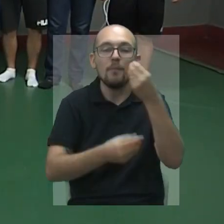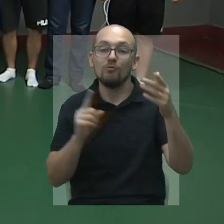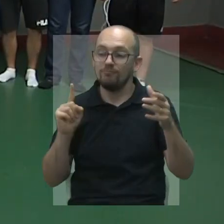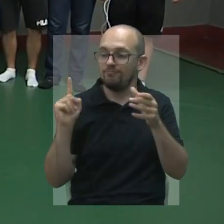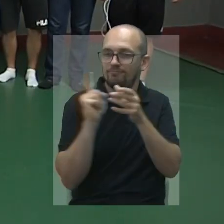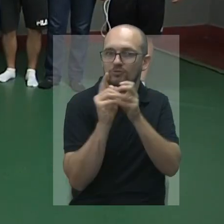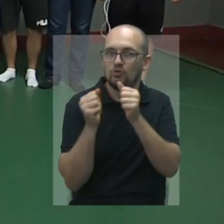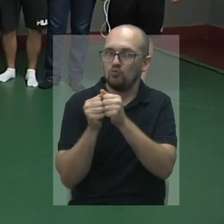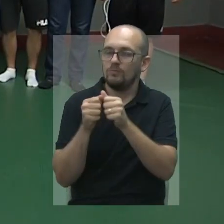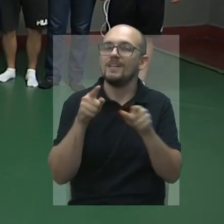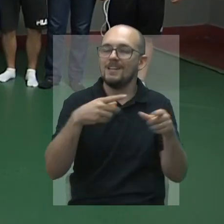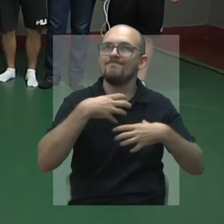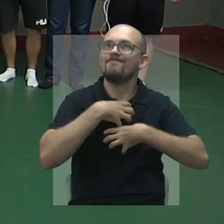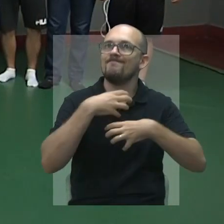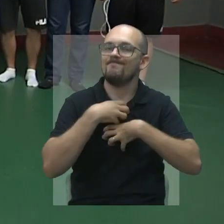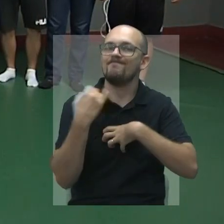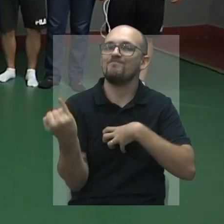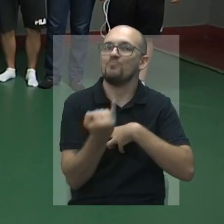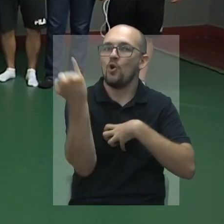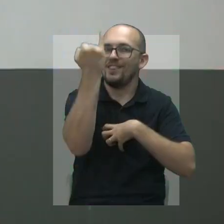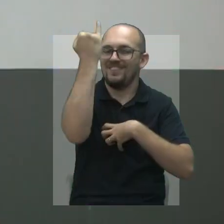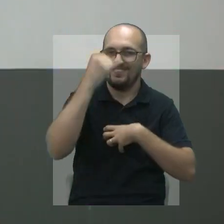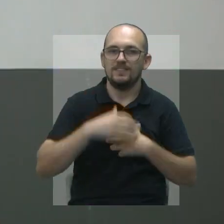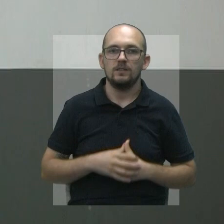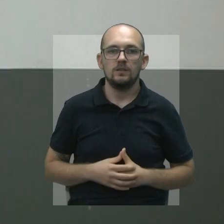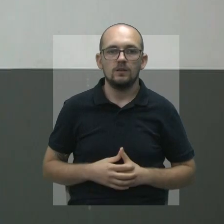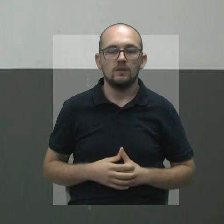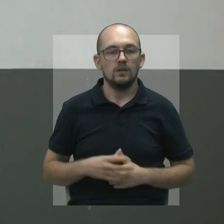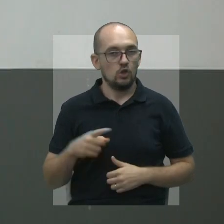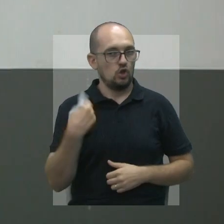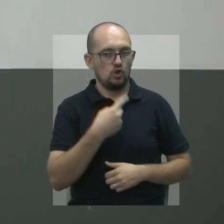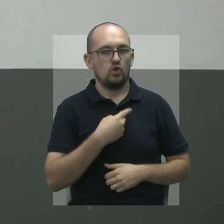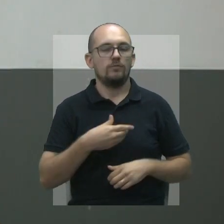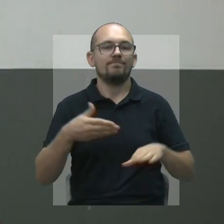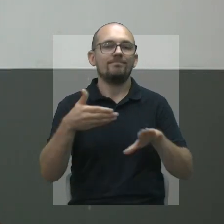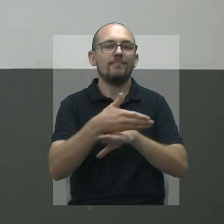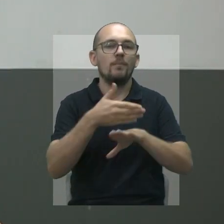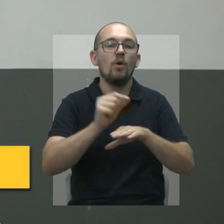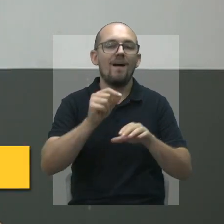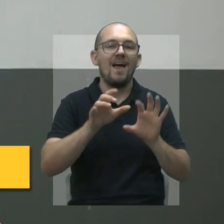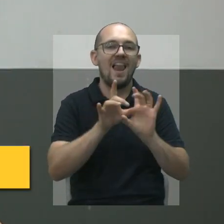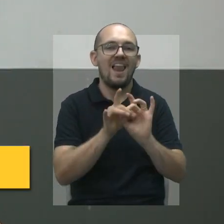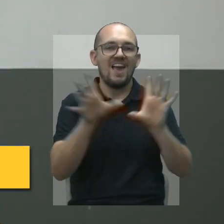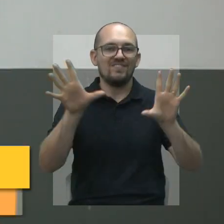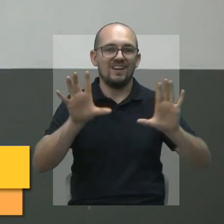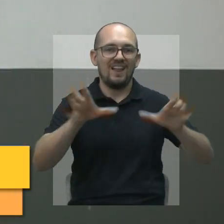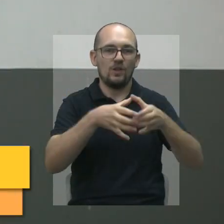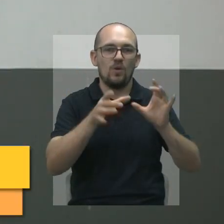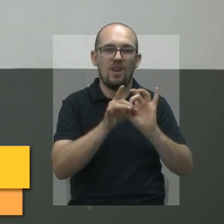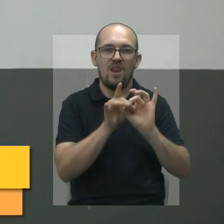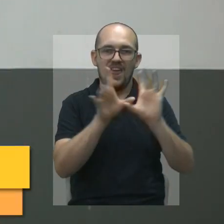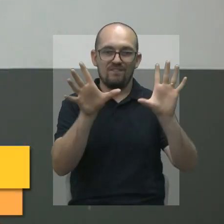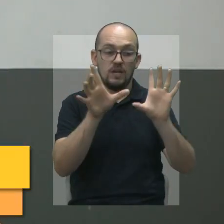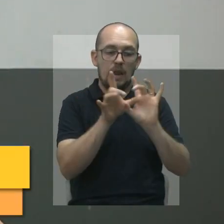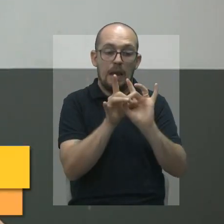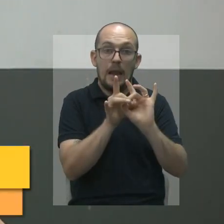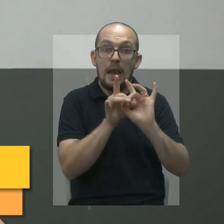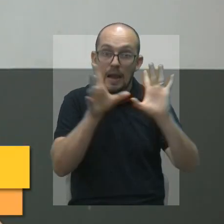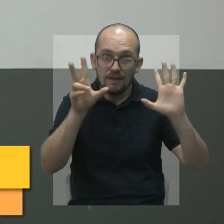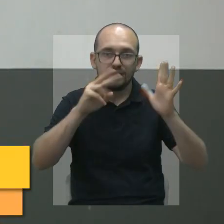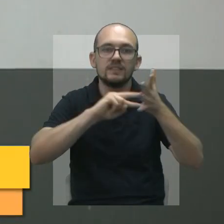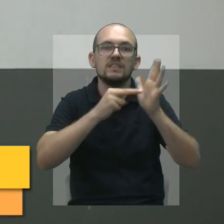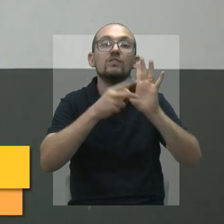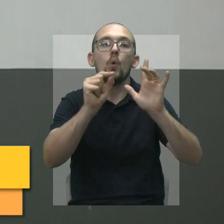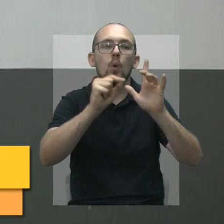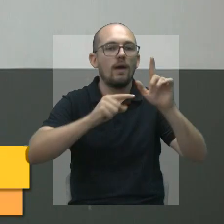tão importante quanto de fato jogar. Jogamos na categoria livre. A categoria livre em si é muito forte por